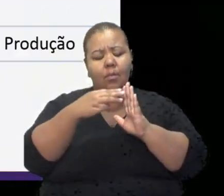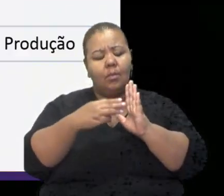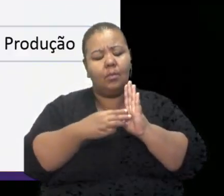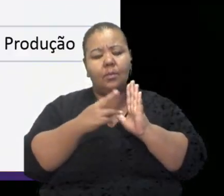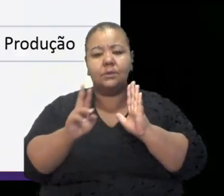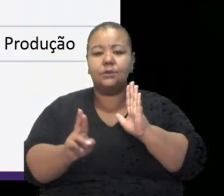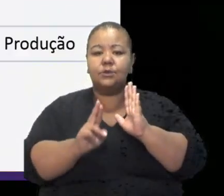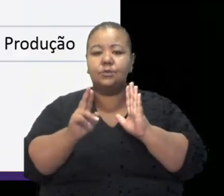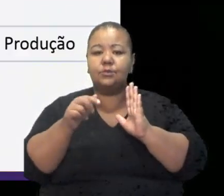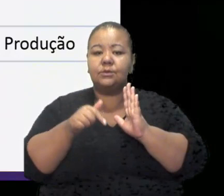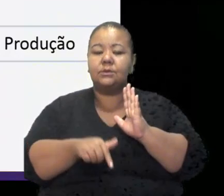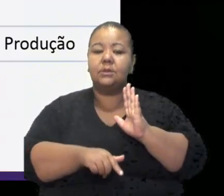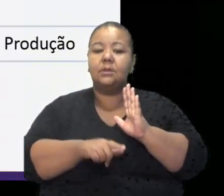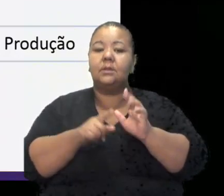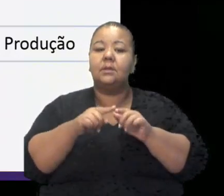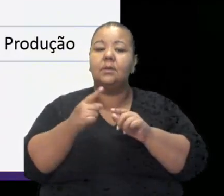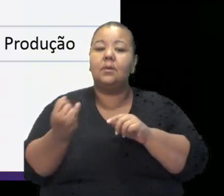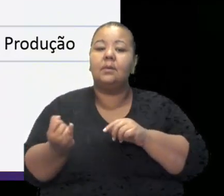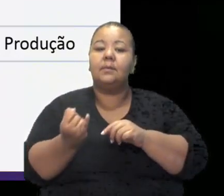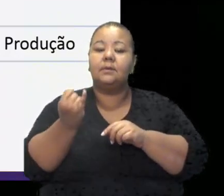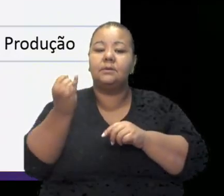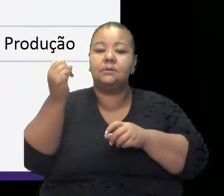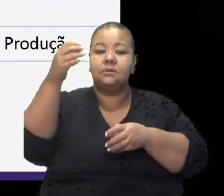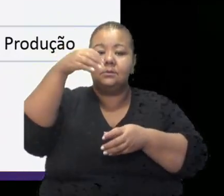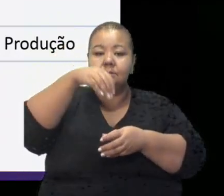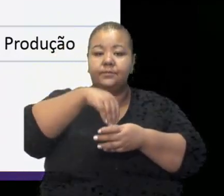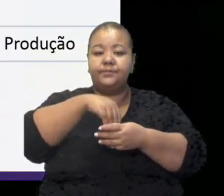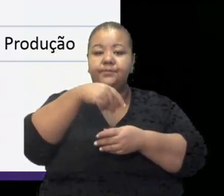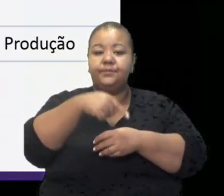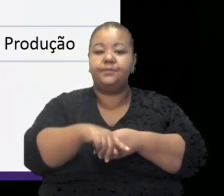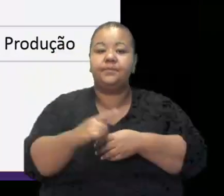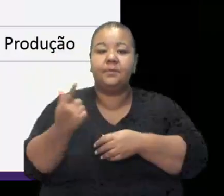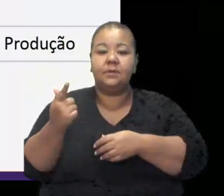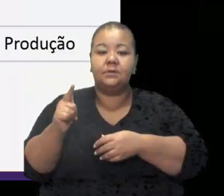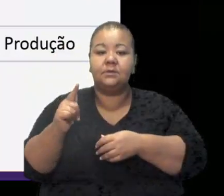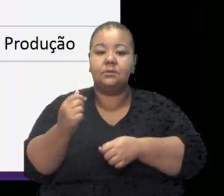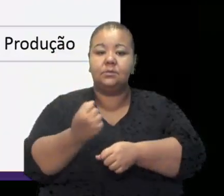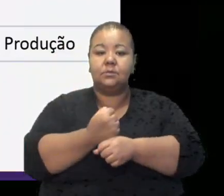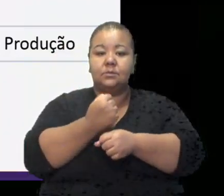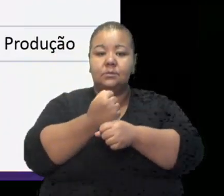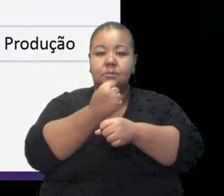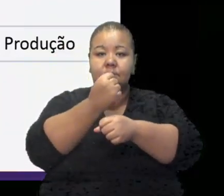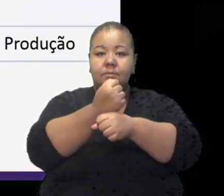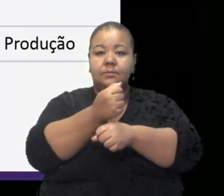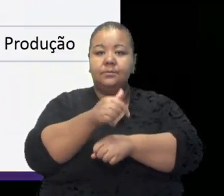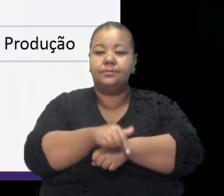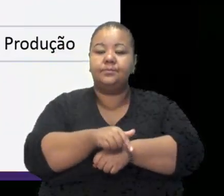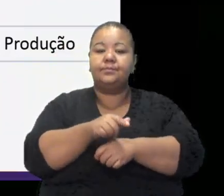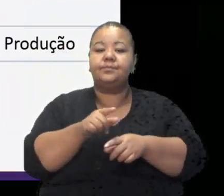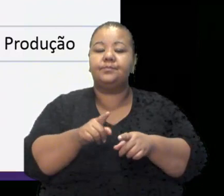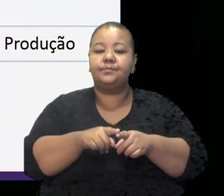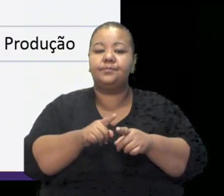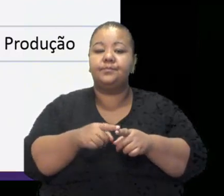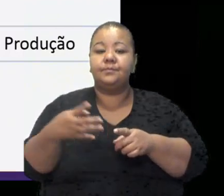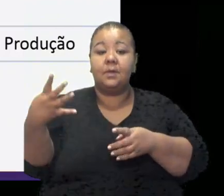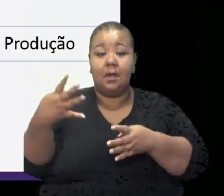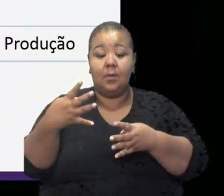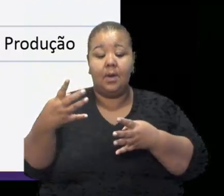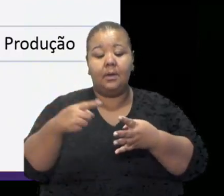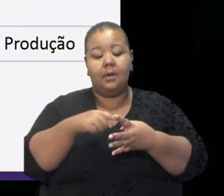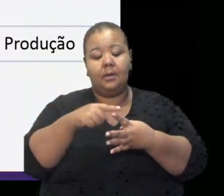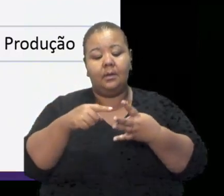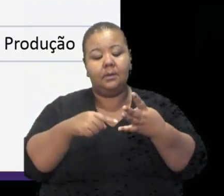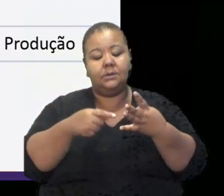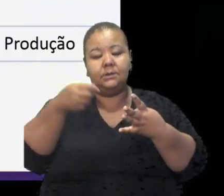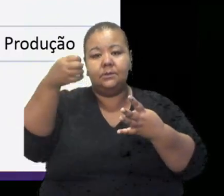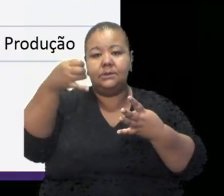gente usa para empregar disso e qual a importância dentro, né, da gestão da produção. A quarta parte da aula a gente